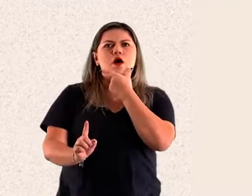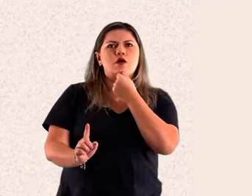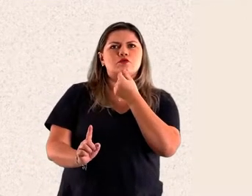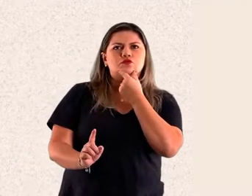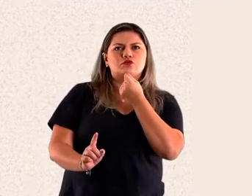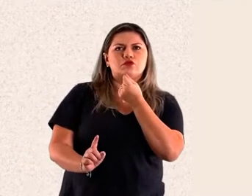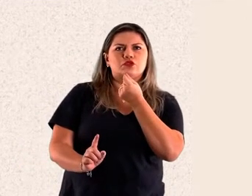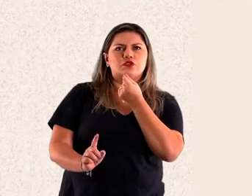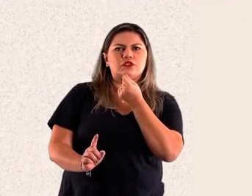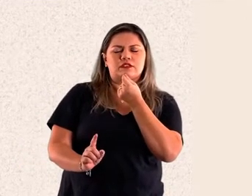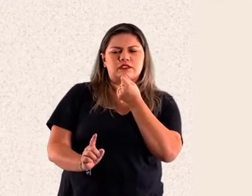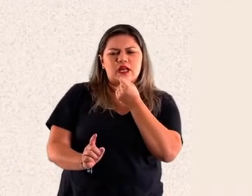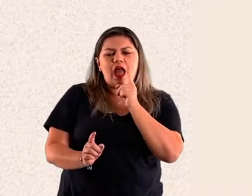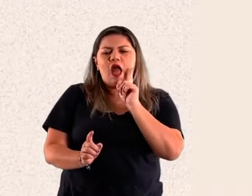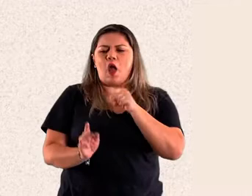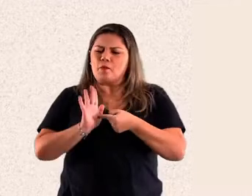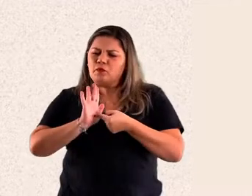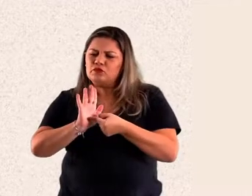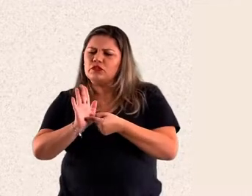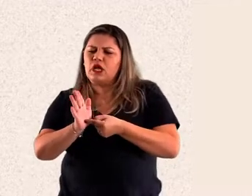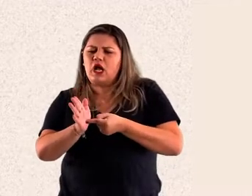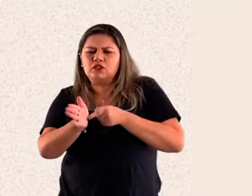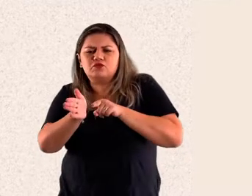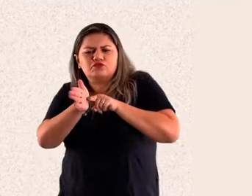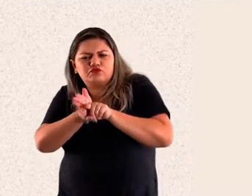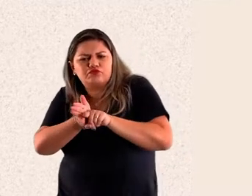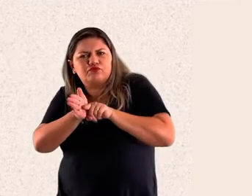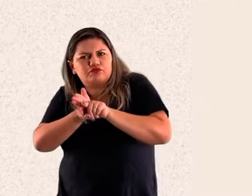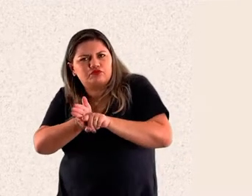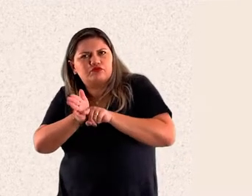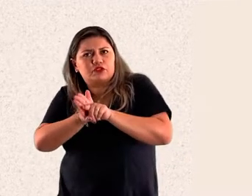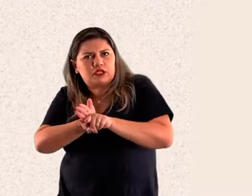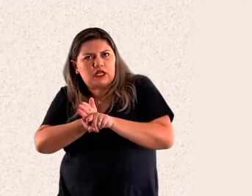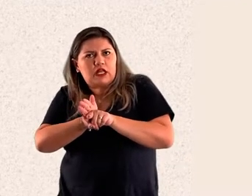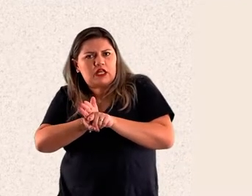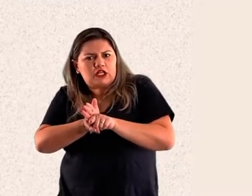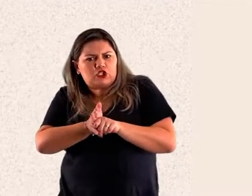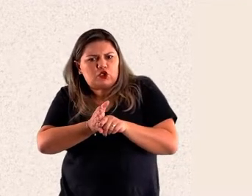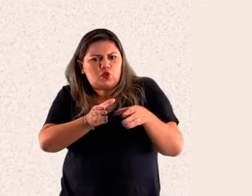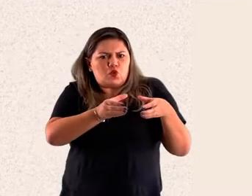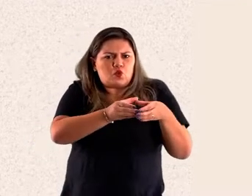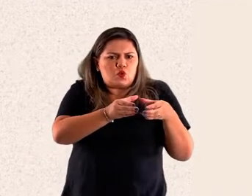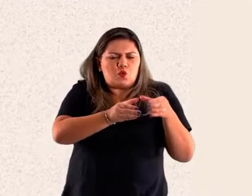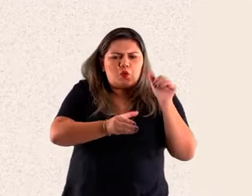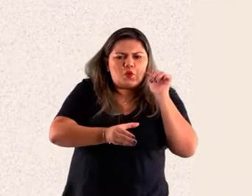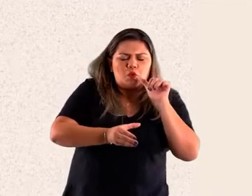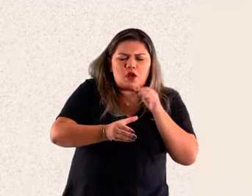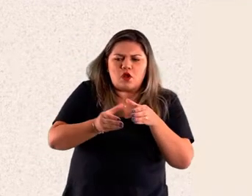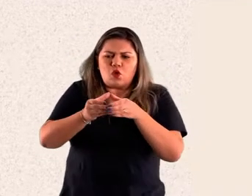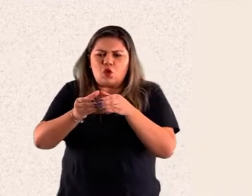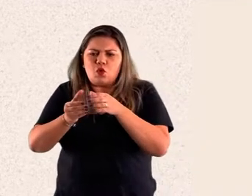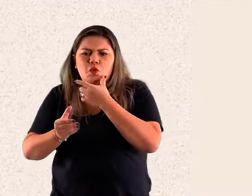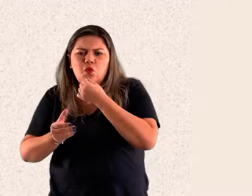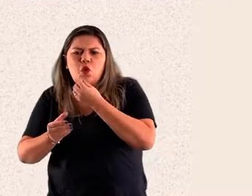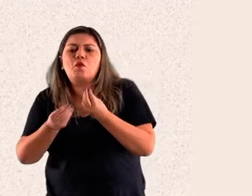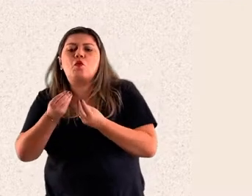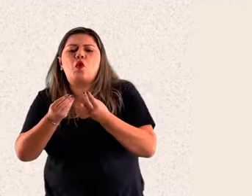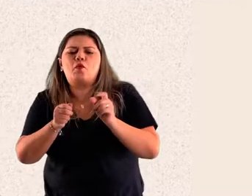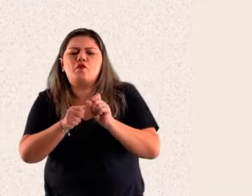ela parte de Pesquisas realizadas realmente com mulheres e homens EA forma de agir no mundo